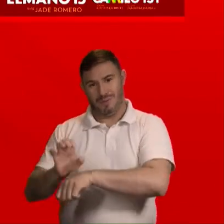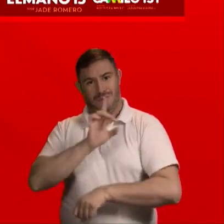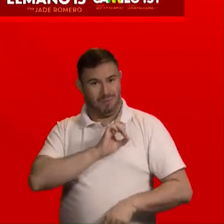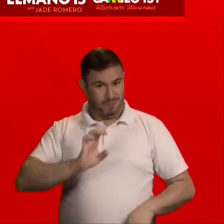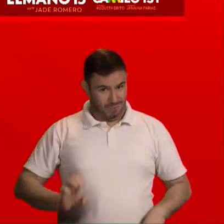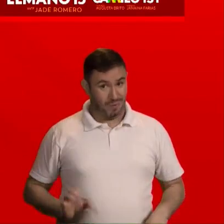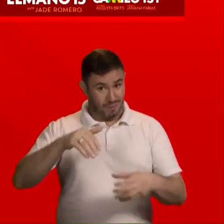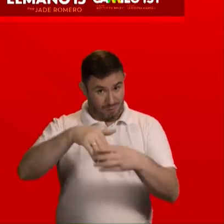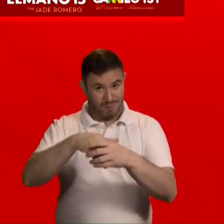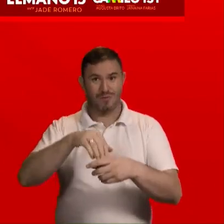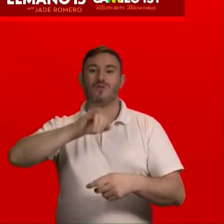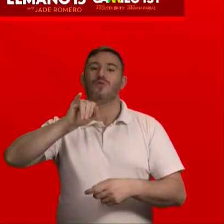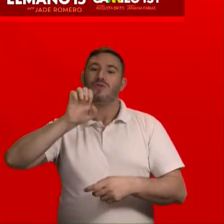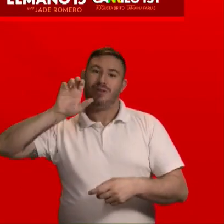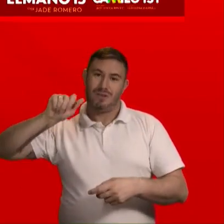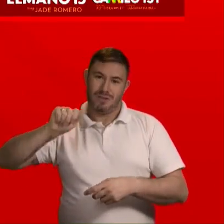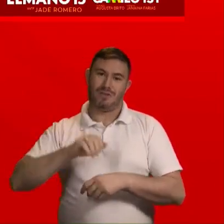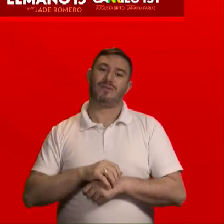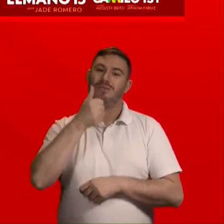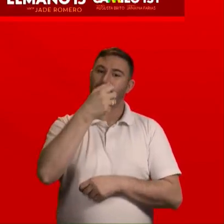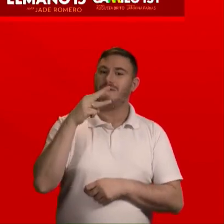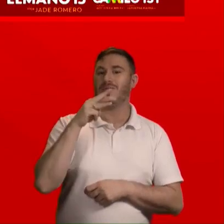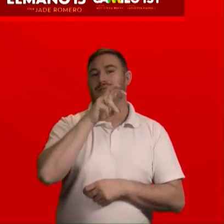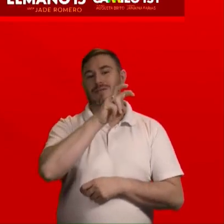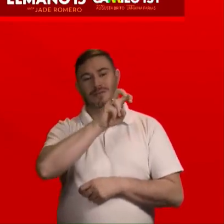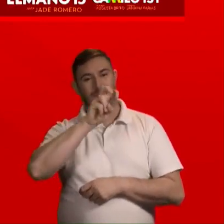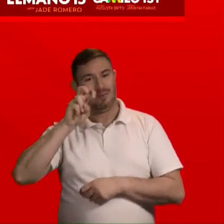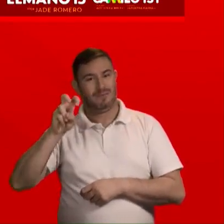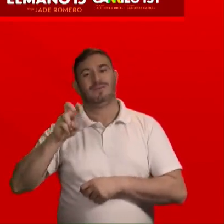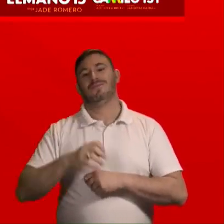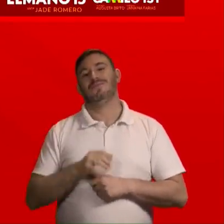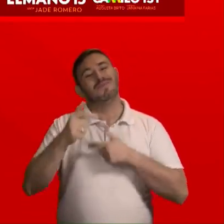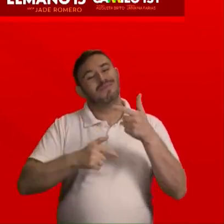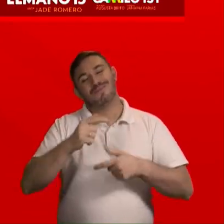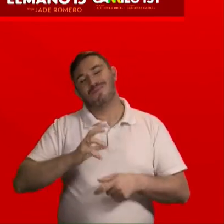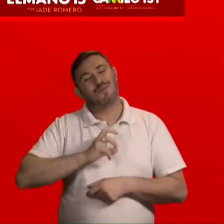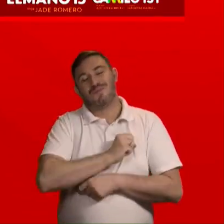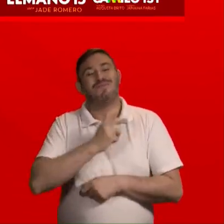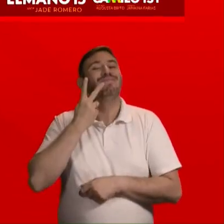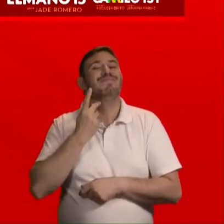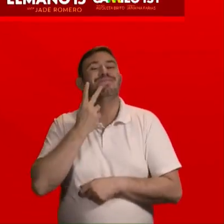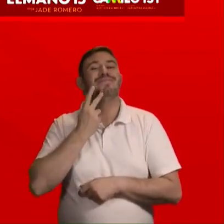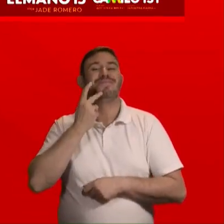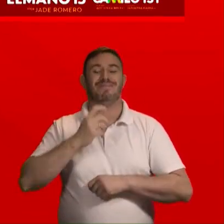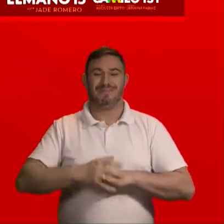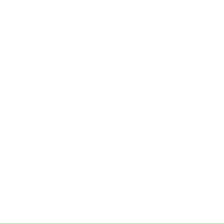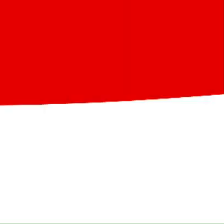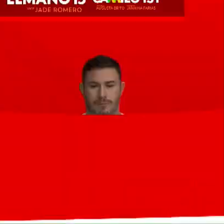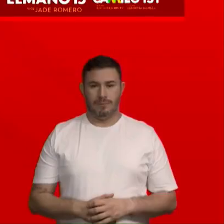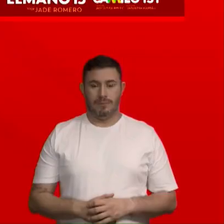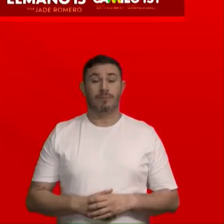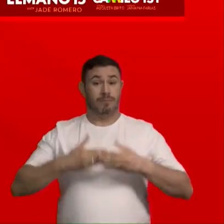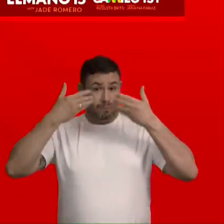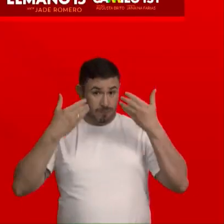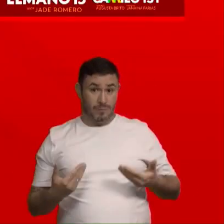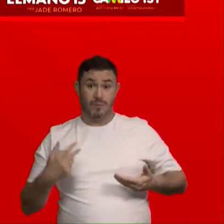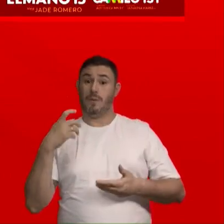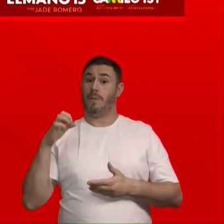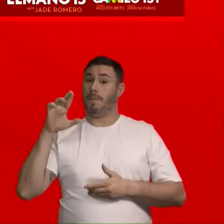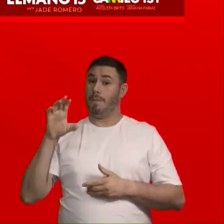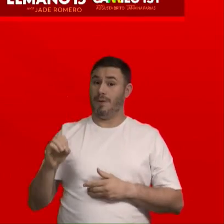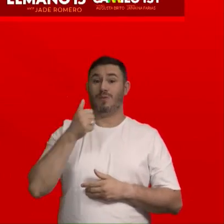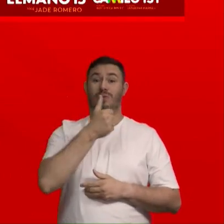Para deputada estadual, vote Juliana Lucena, 13555, para servir ao Ceará de coração.